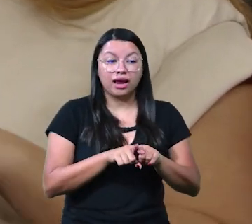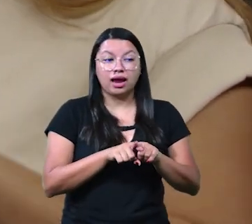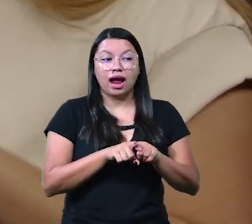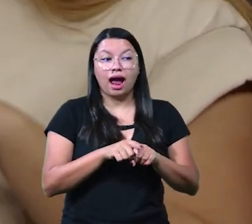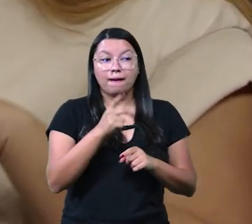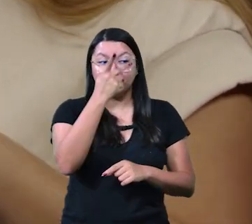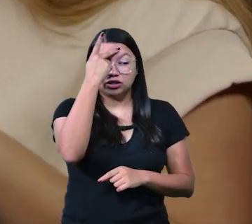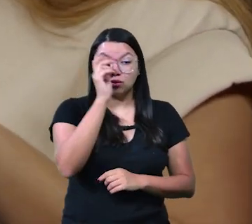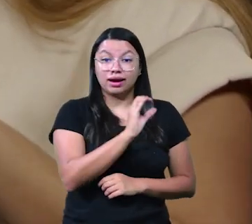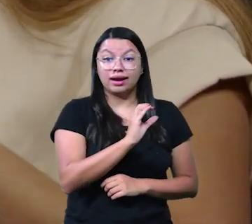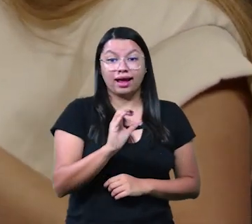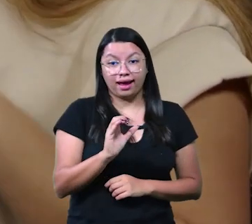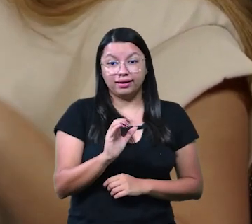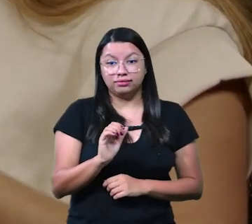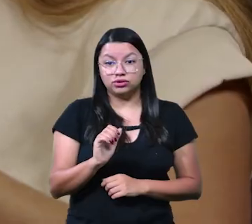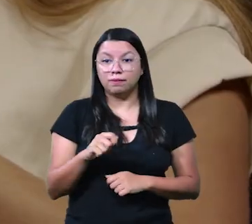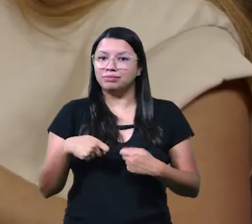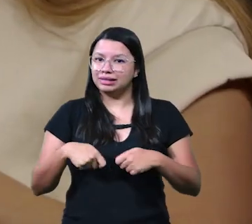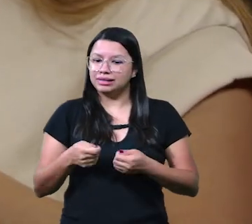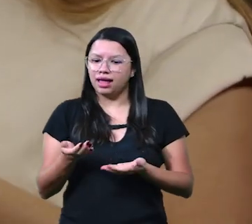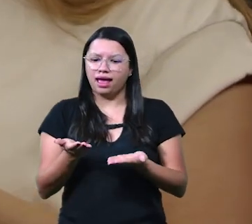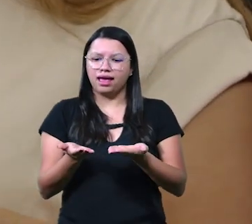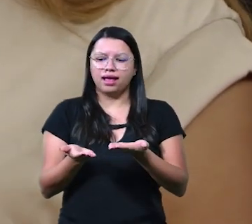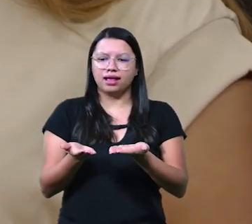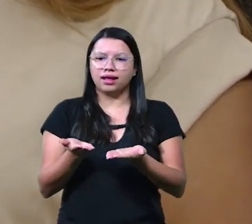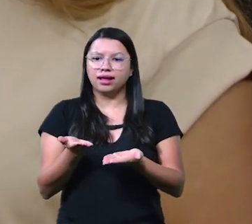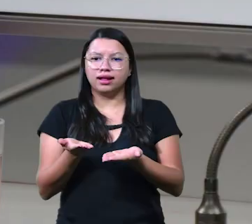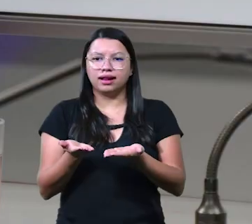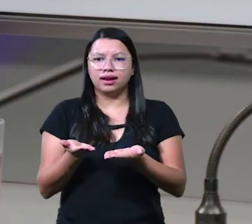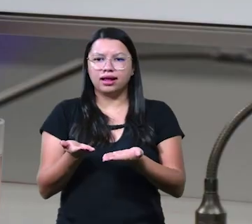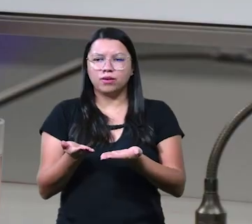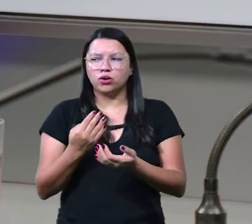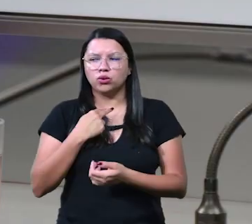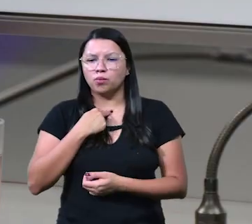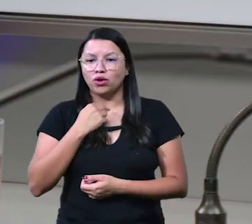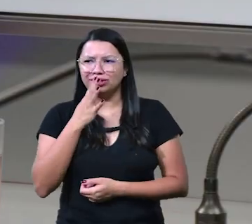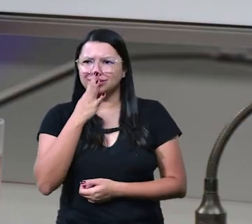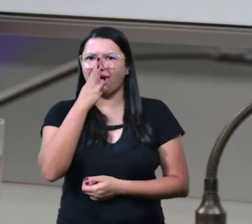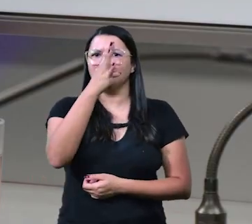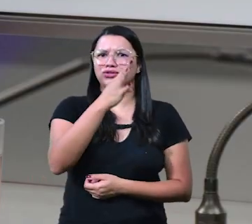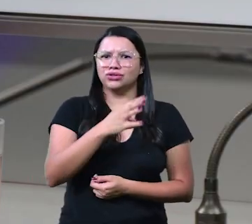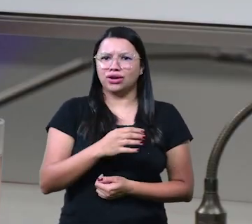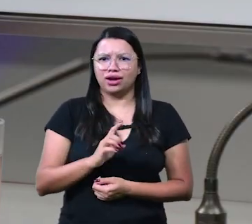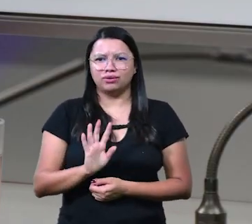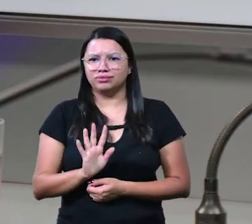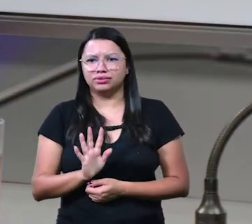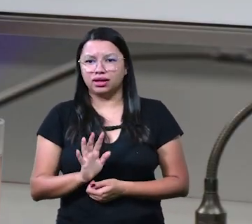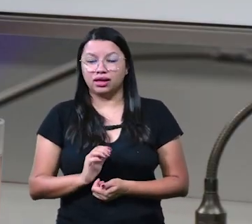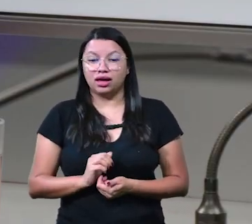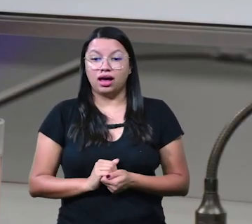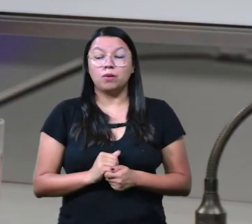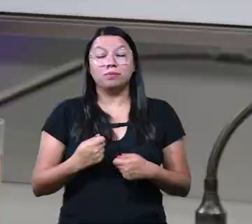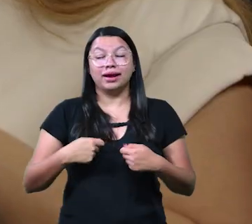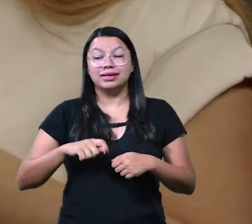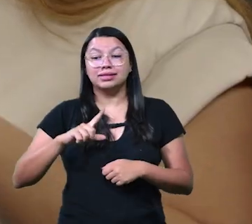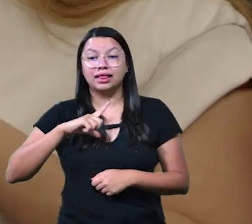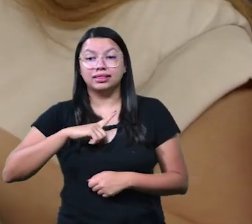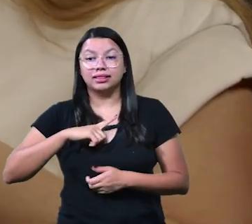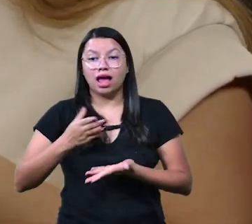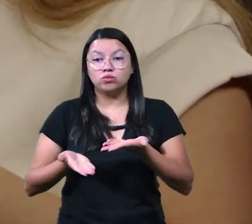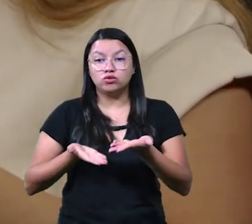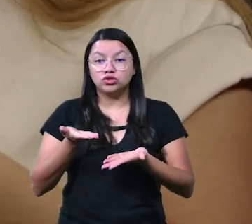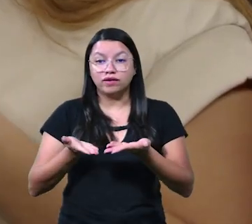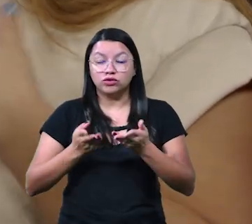no equilíbrio de tudo, você não pode exagerar em nada e manter o serviço